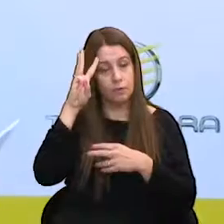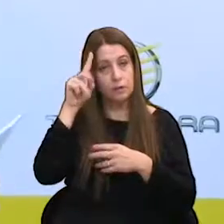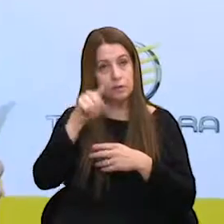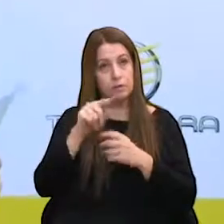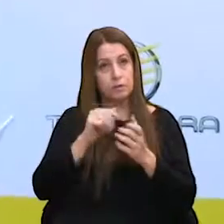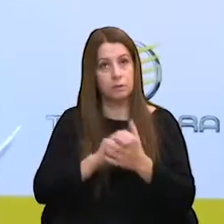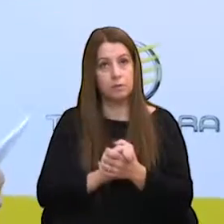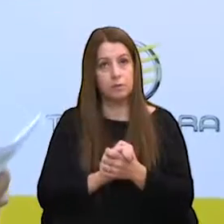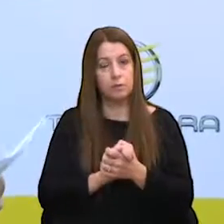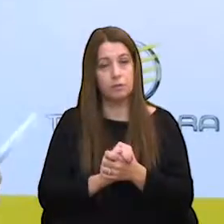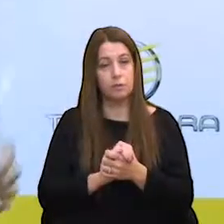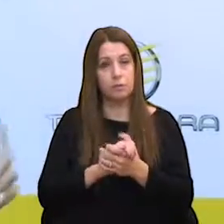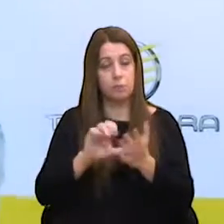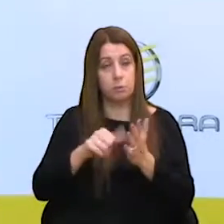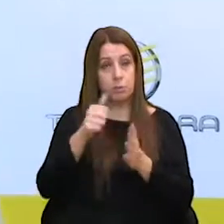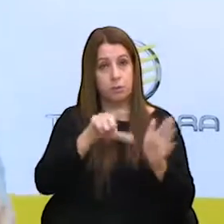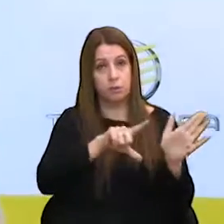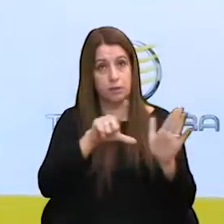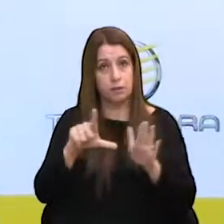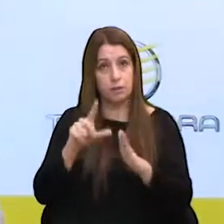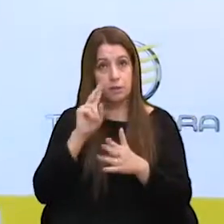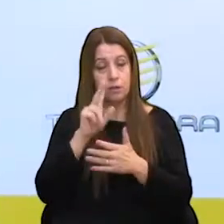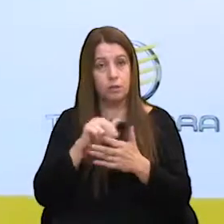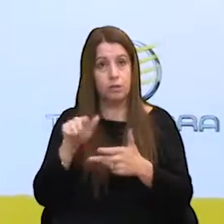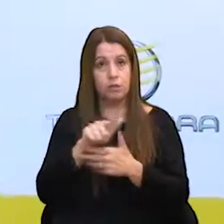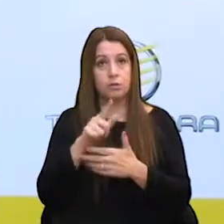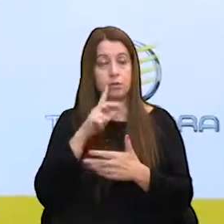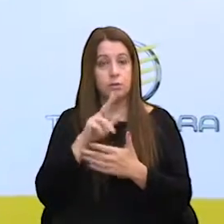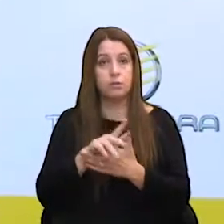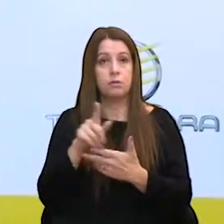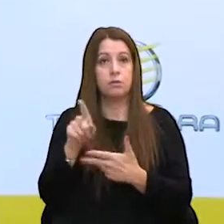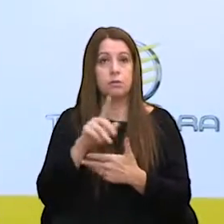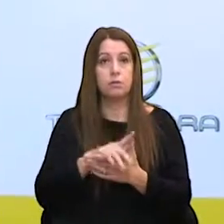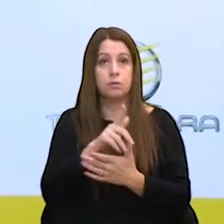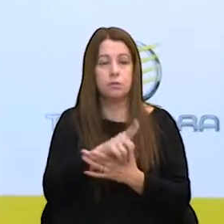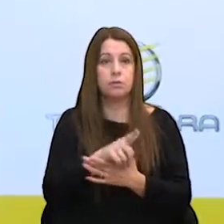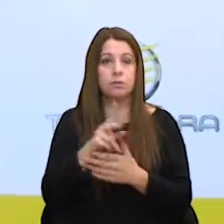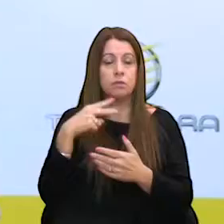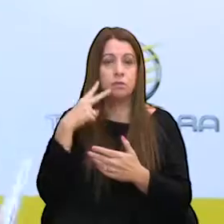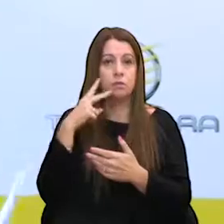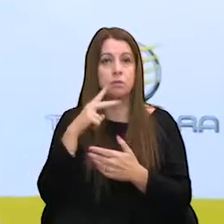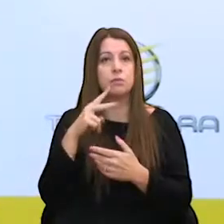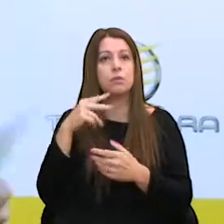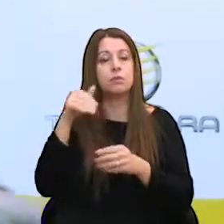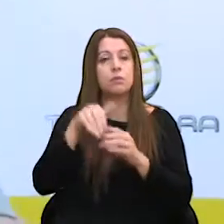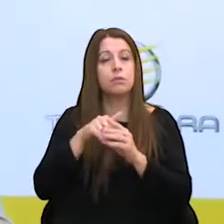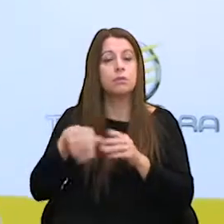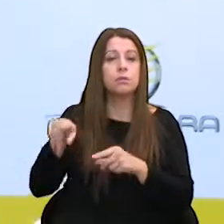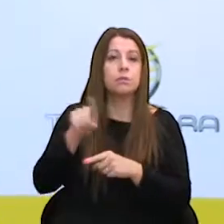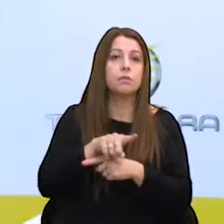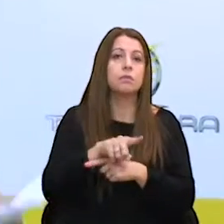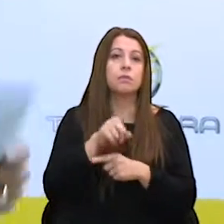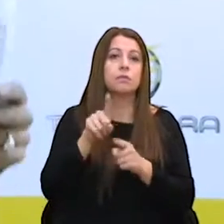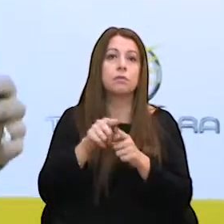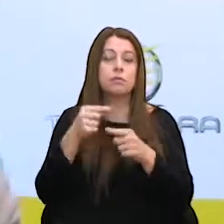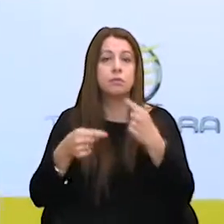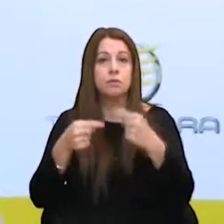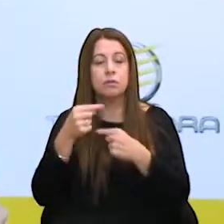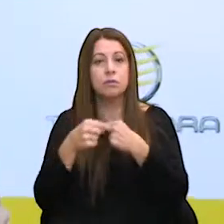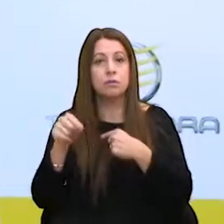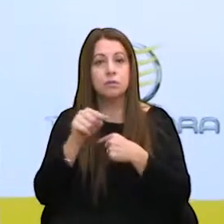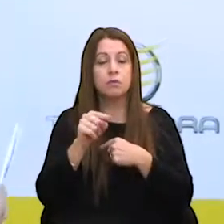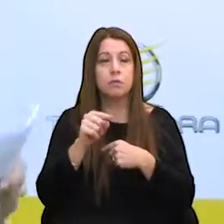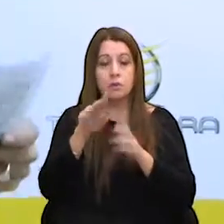a primeira da semana. A gente vai fazer um breve resumo do que os vereadores votaram e discutiram